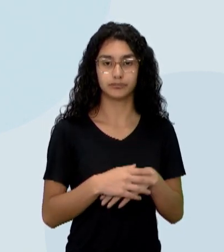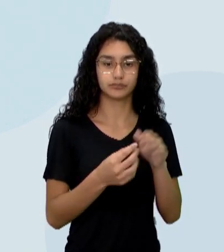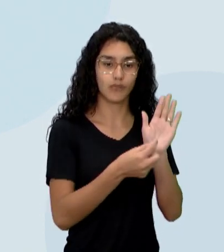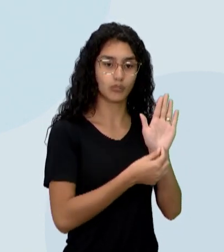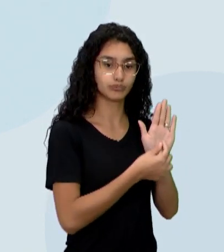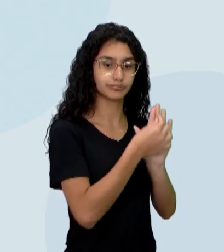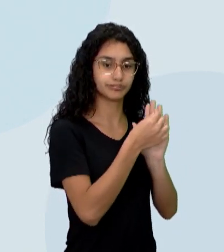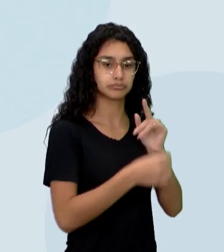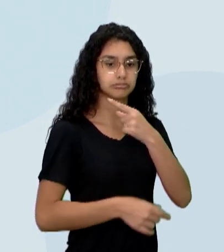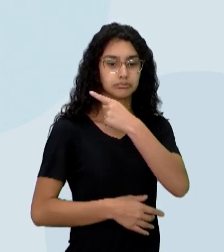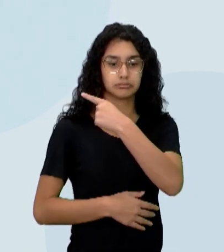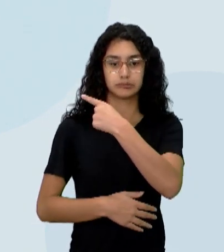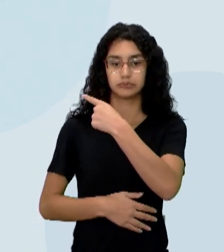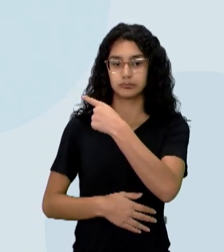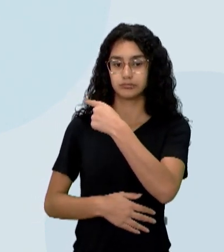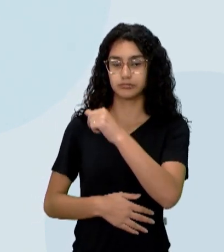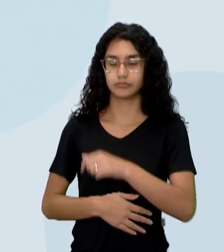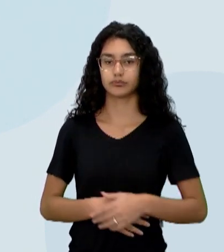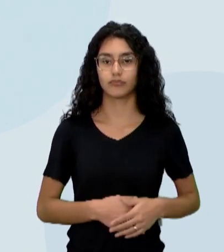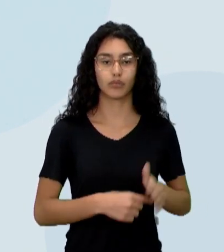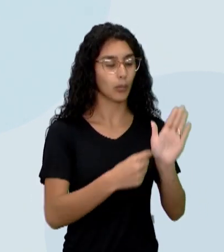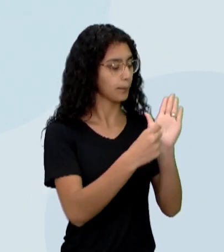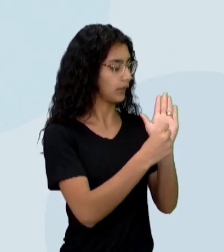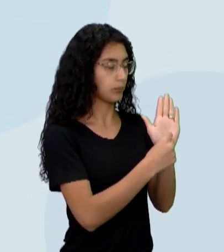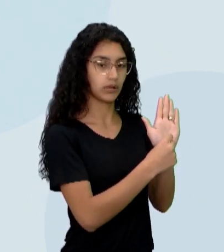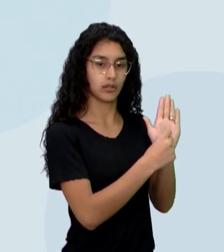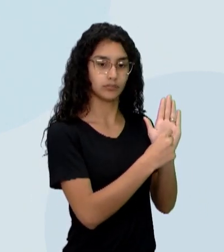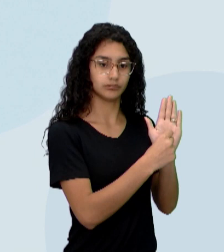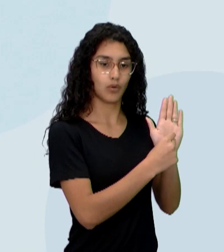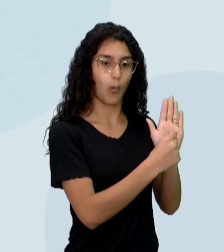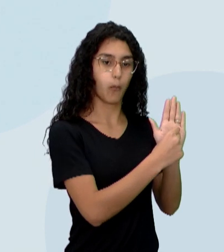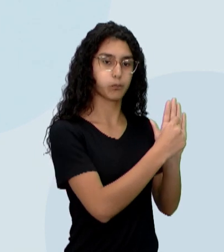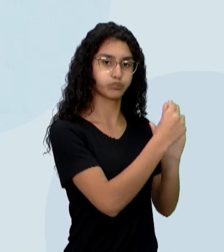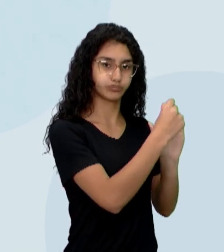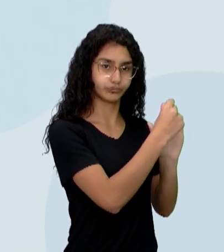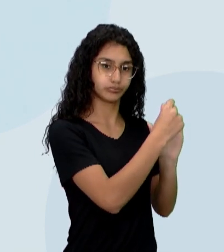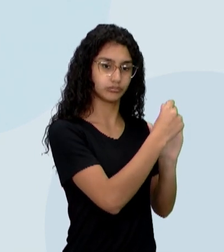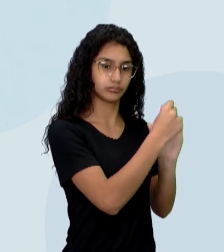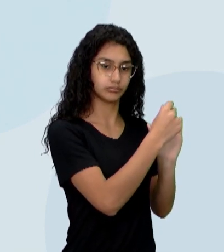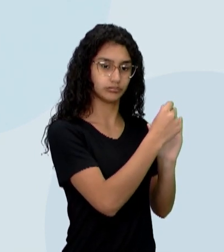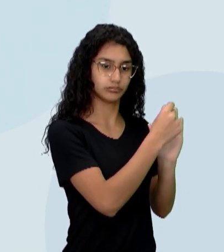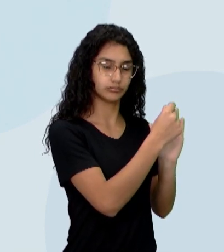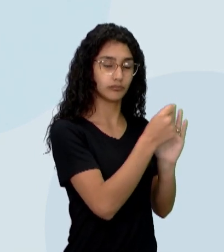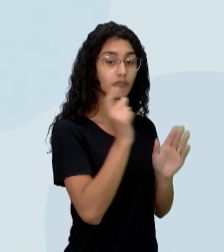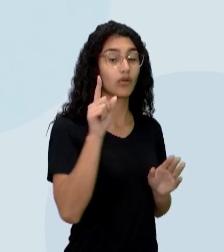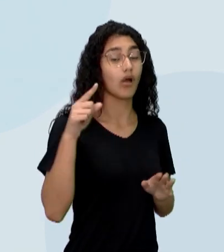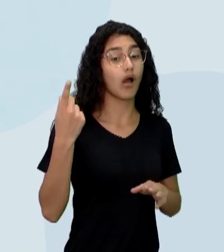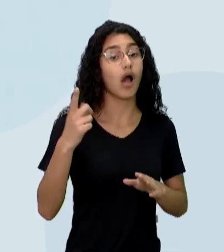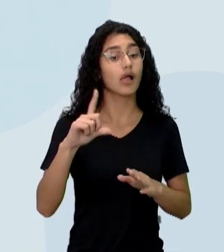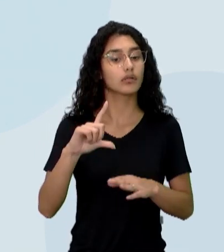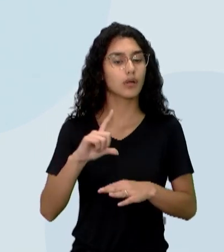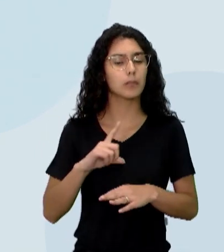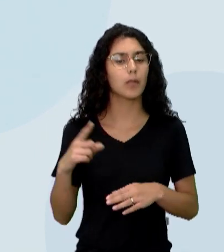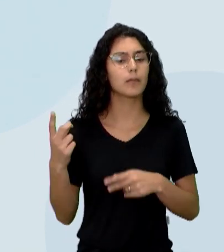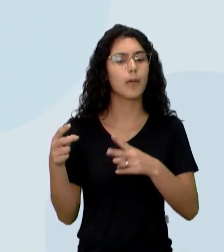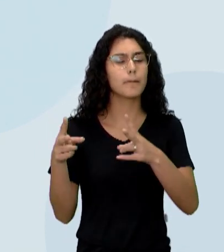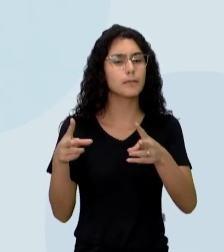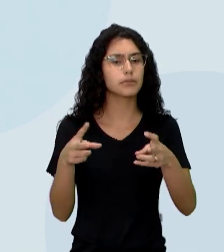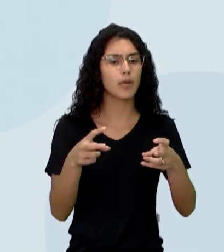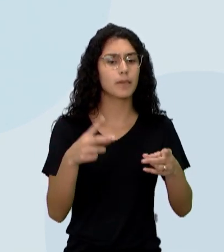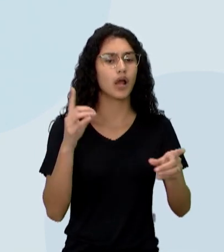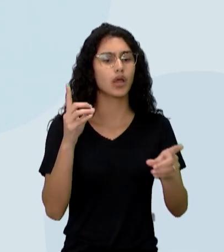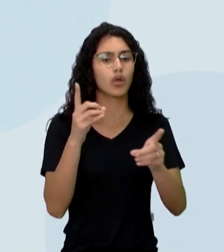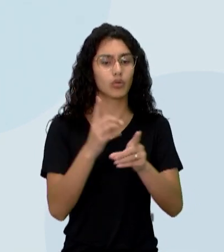verde, ó. Ele parte lá da borda e vai até o centro. Isso aí é o raio. Outra coisa que a gente também pode localizar